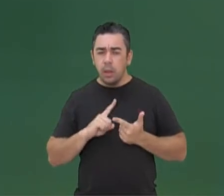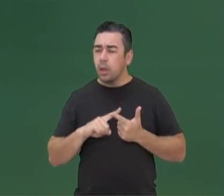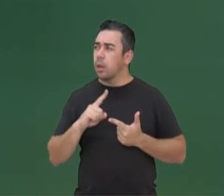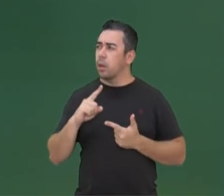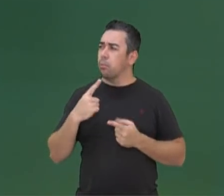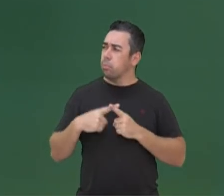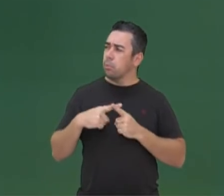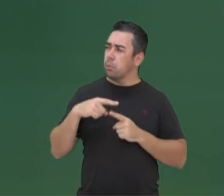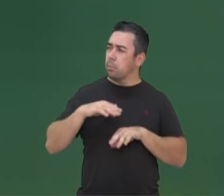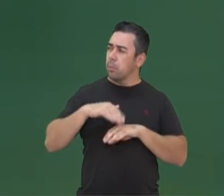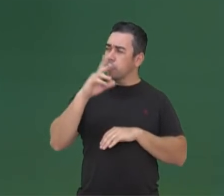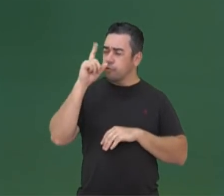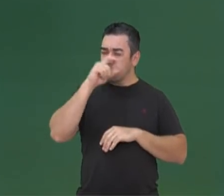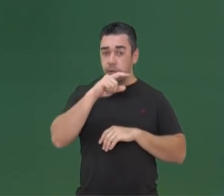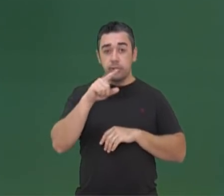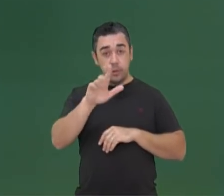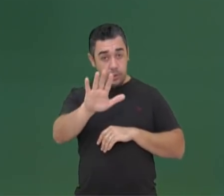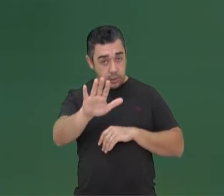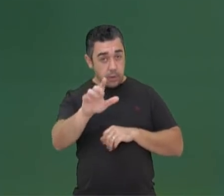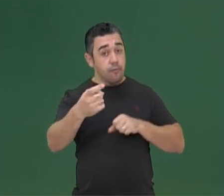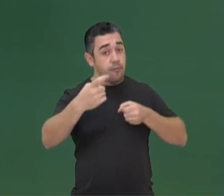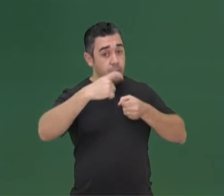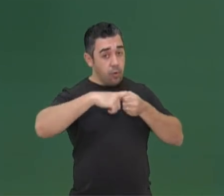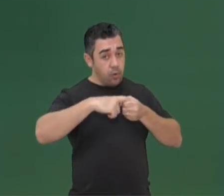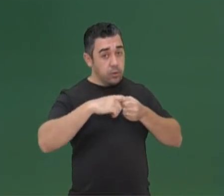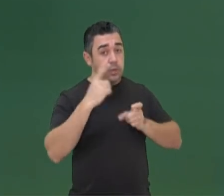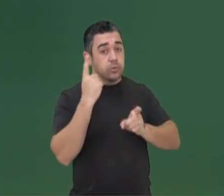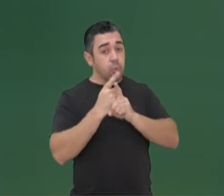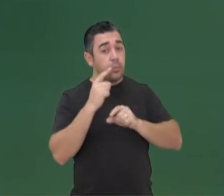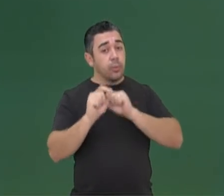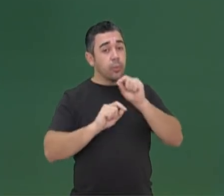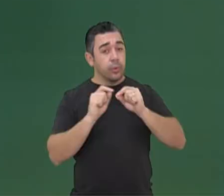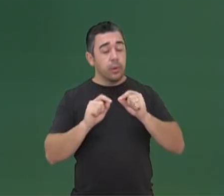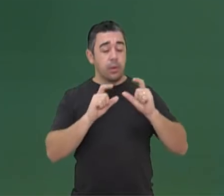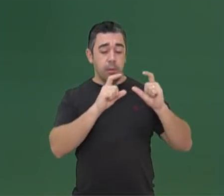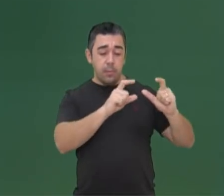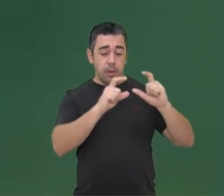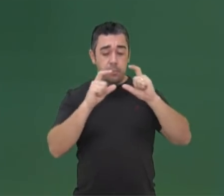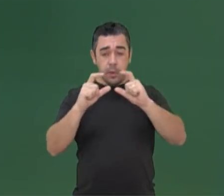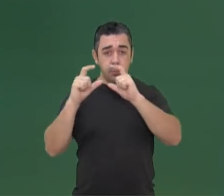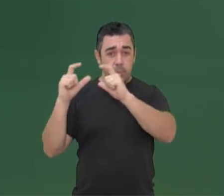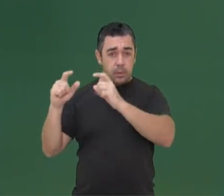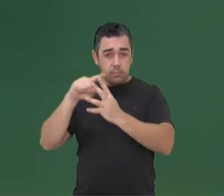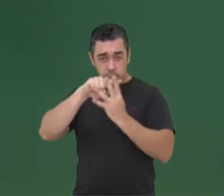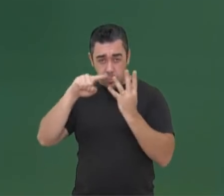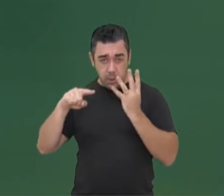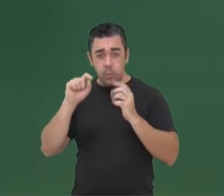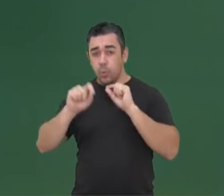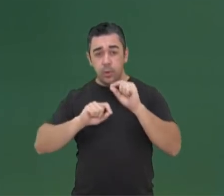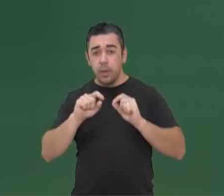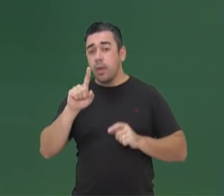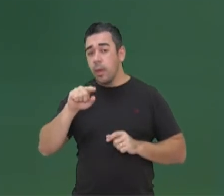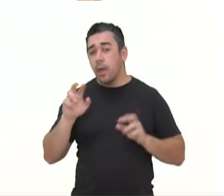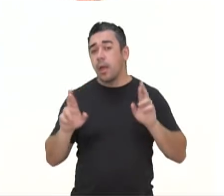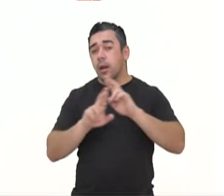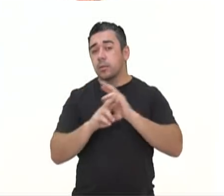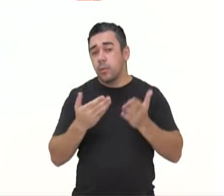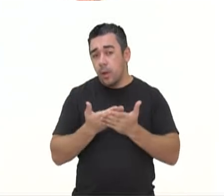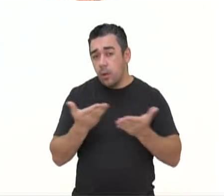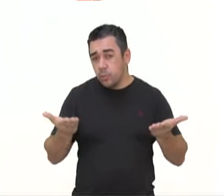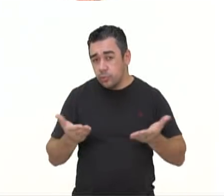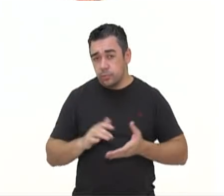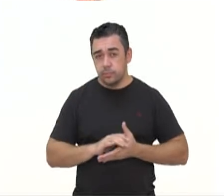mais difícil. Então, daqui a pouco a gente volta para descobrir o que essas imagens são e o que elas têm a ver com a nossa aula de